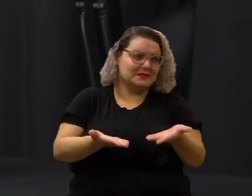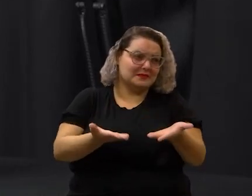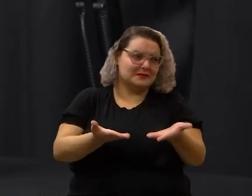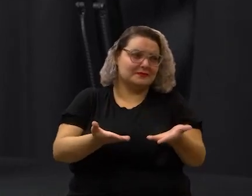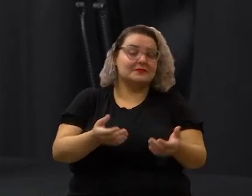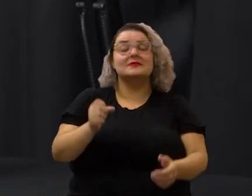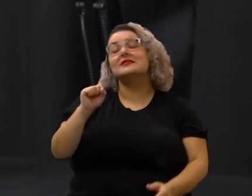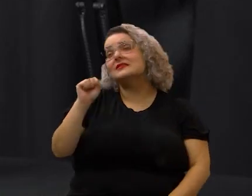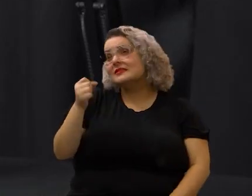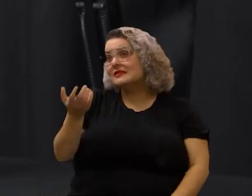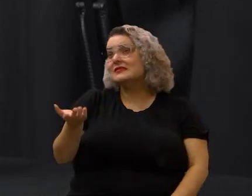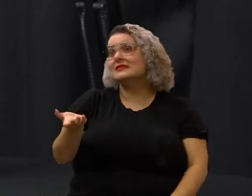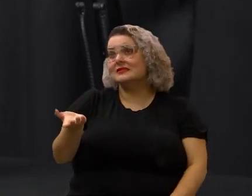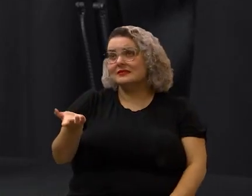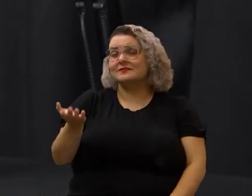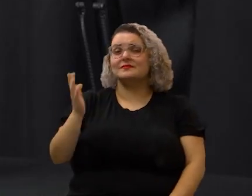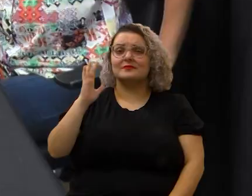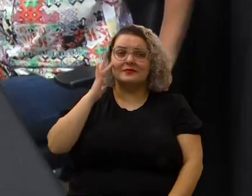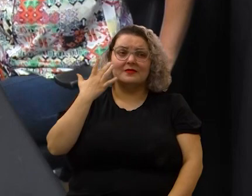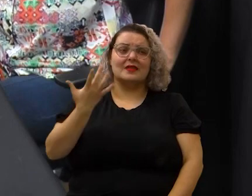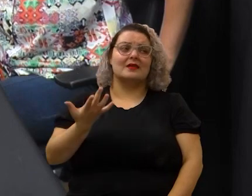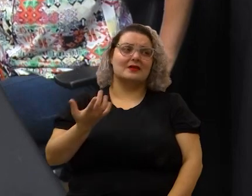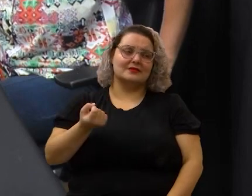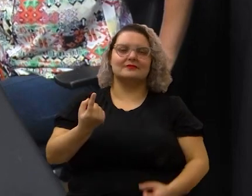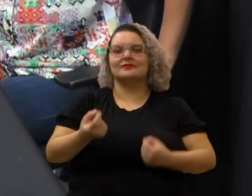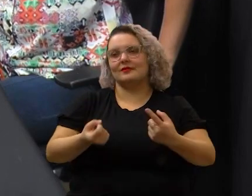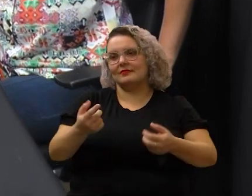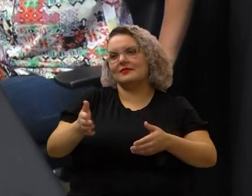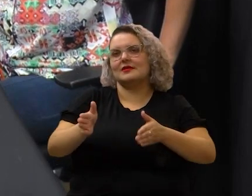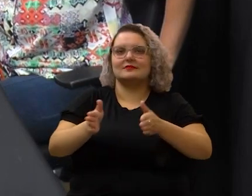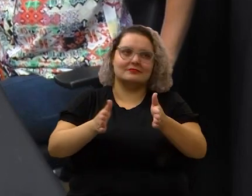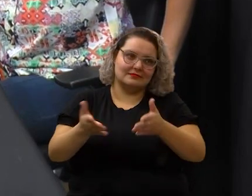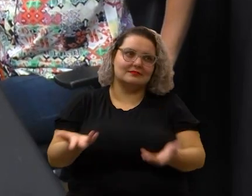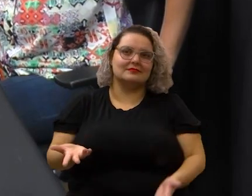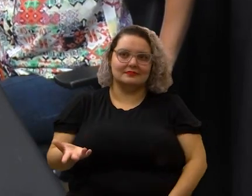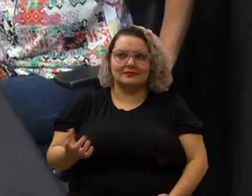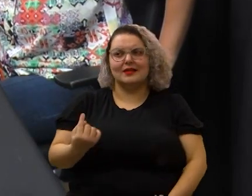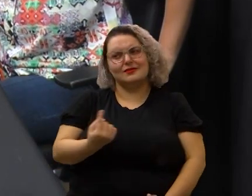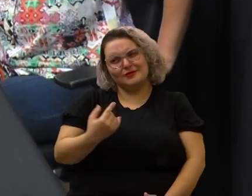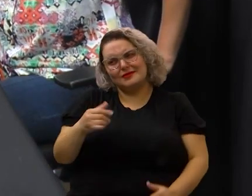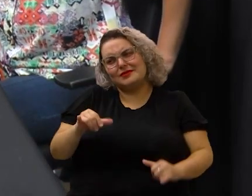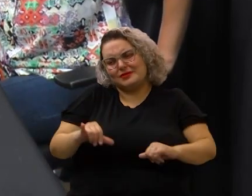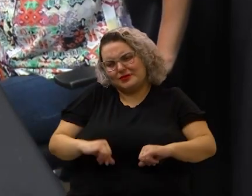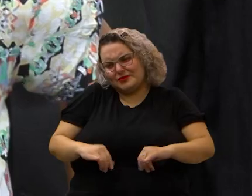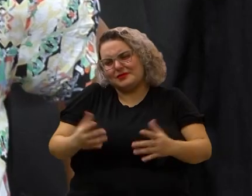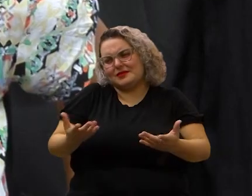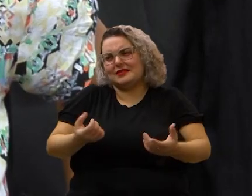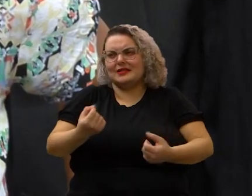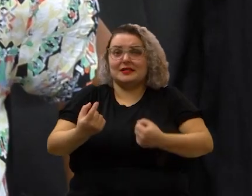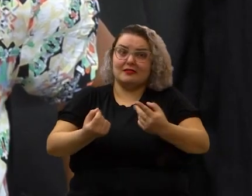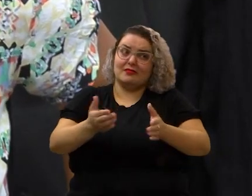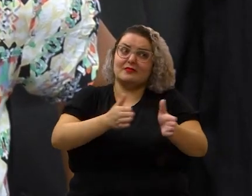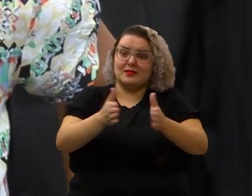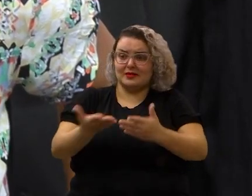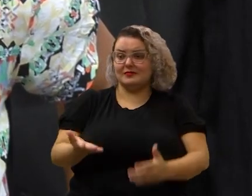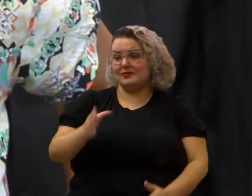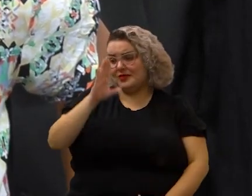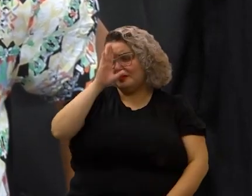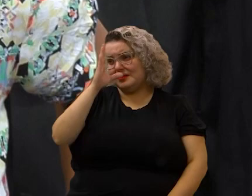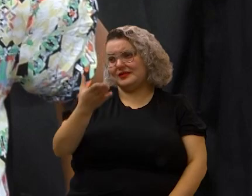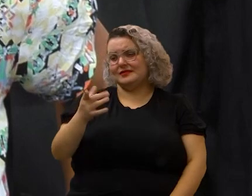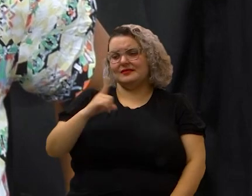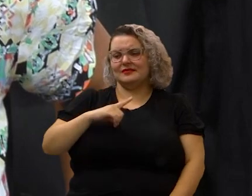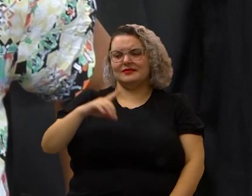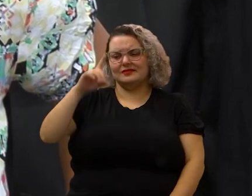Você fala, vou ter que lidar, não vai ter jeito, né? E aí, eu acho que algumas vezes, assim, é lógico, solidão dói, né? Sim. Em muitos momentos